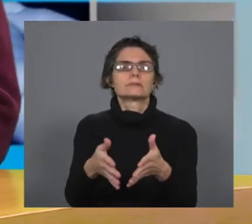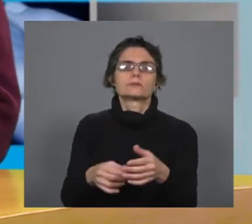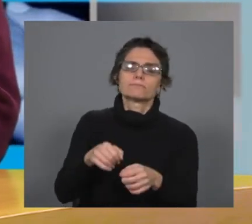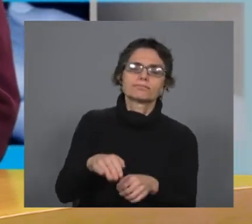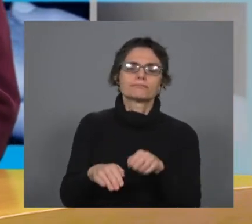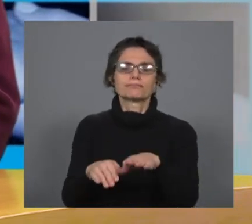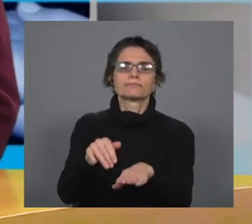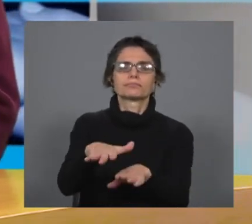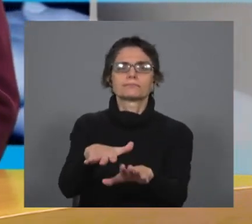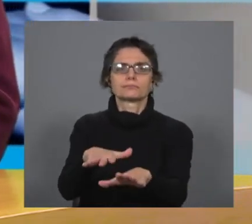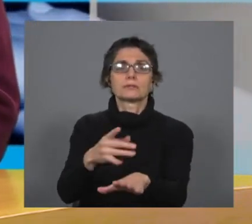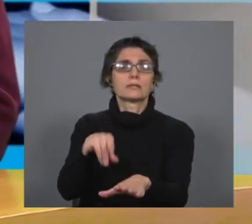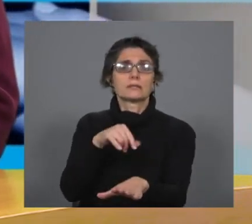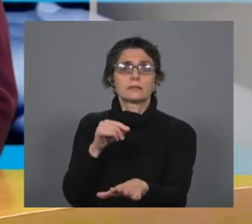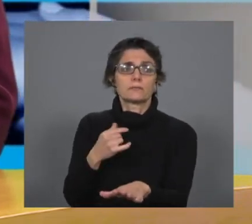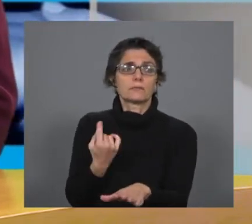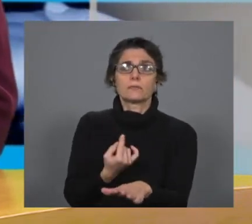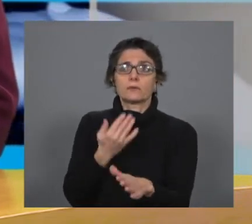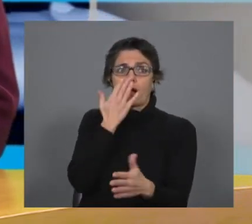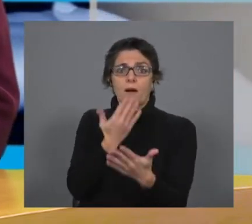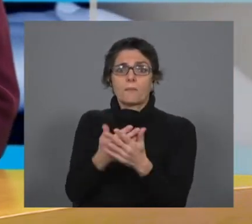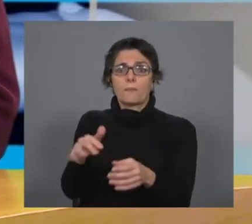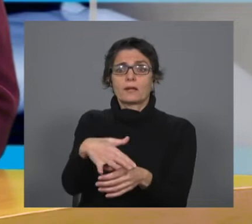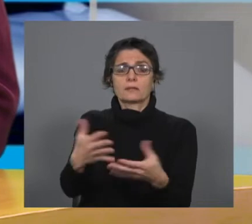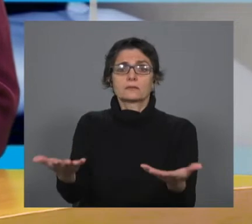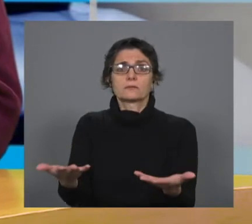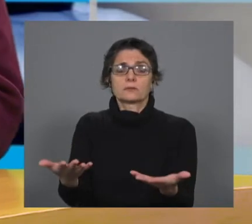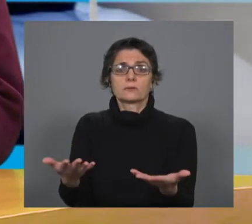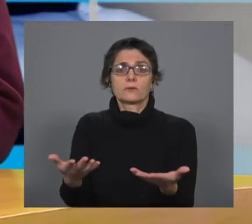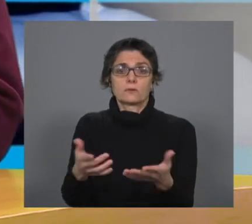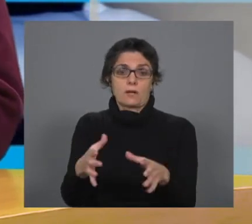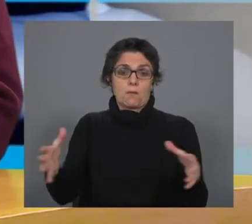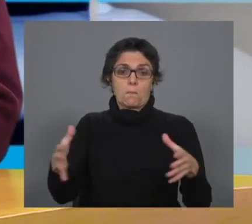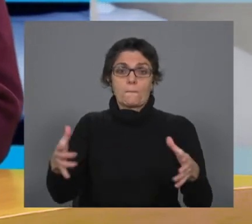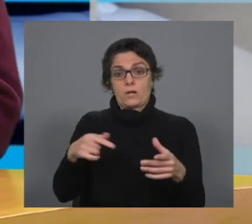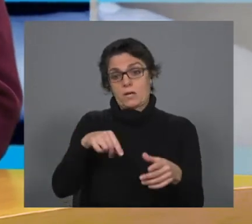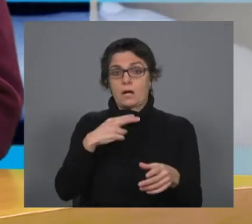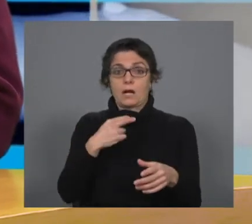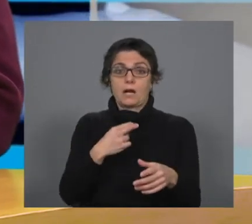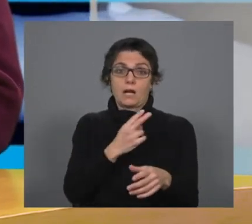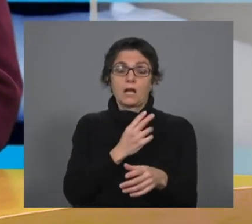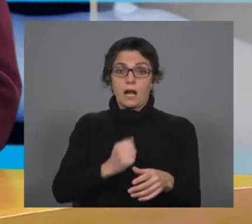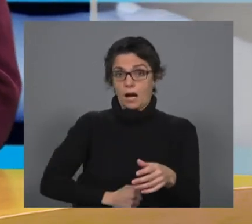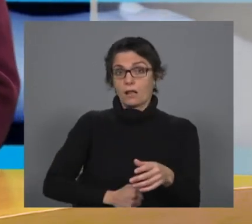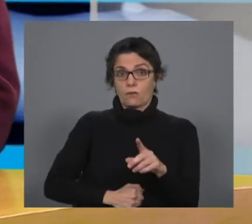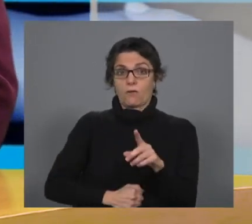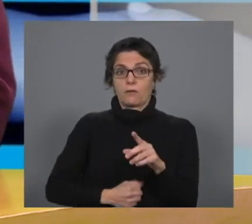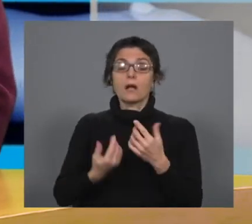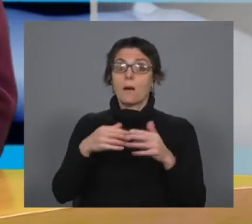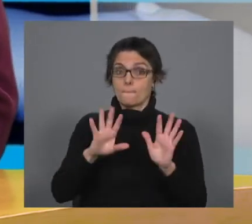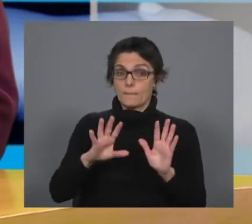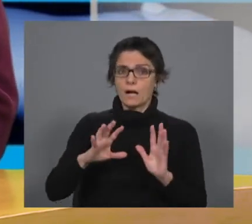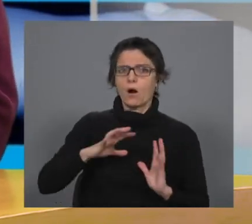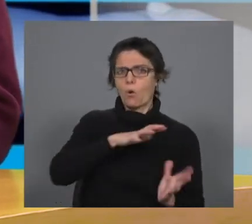calhar até pela nossa própria realidade de uma maioria católica, apesar de estarmos também num mundo cada vez mais marcado por